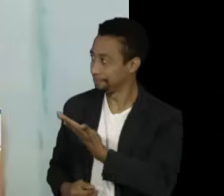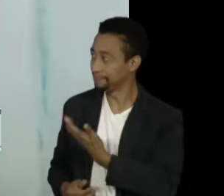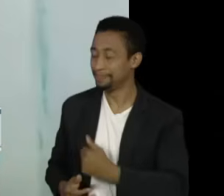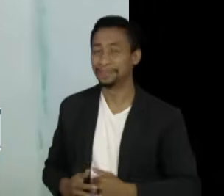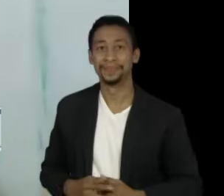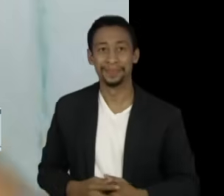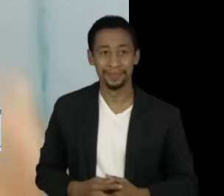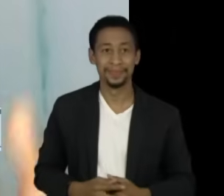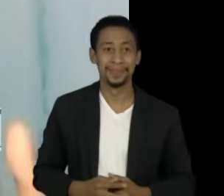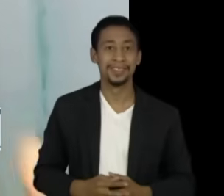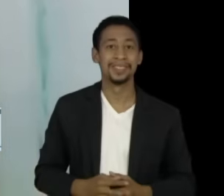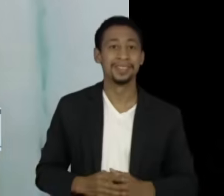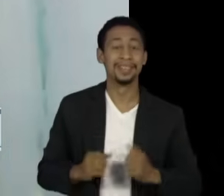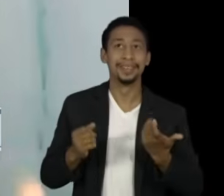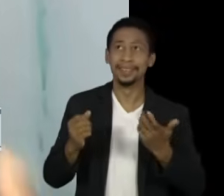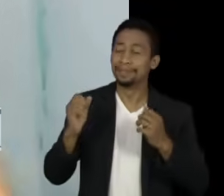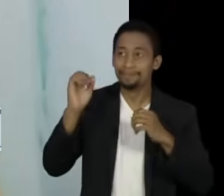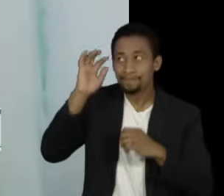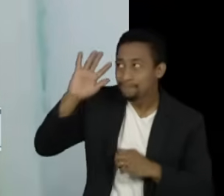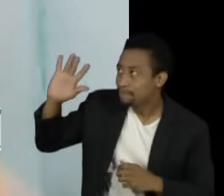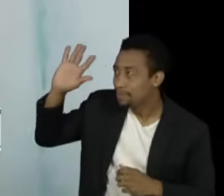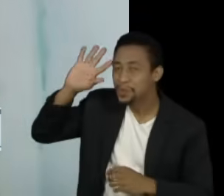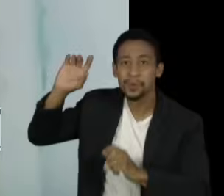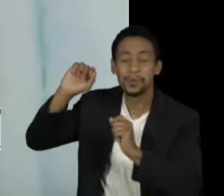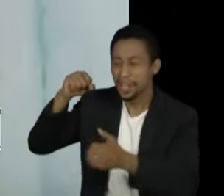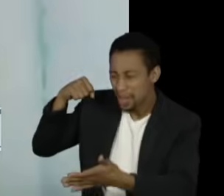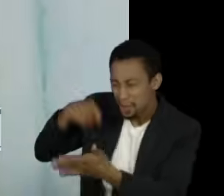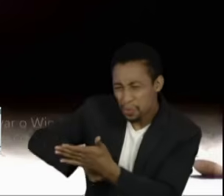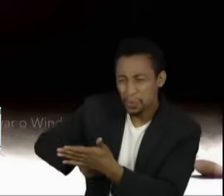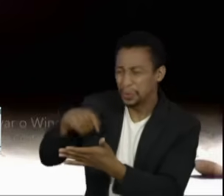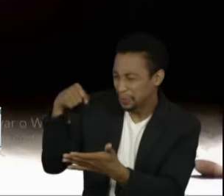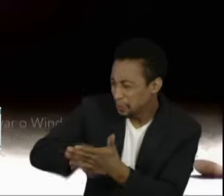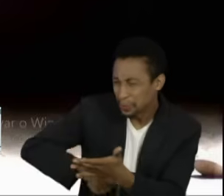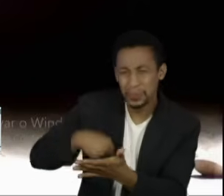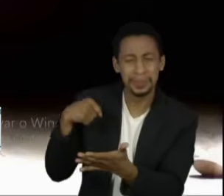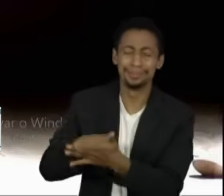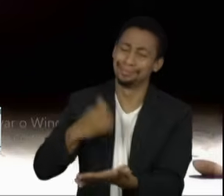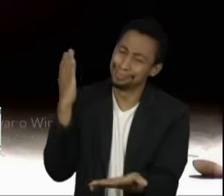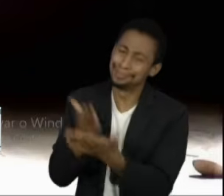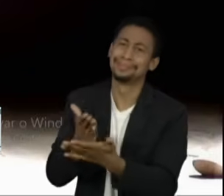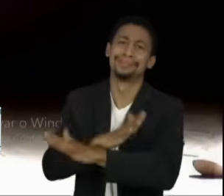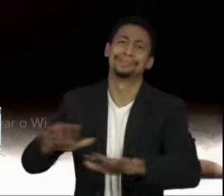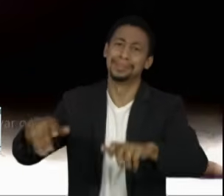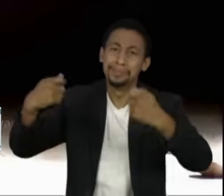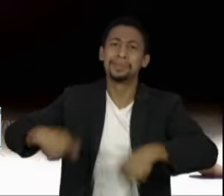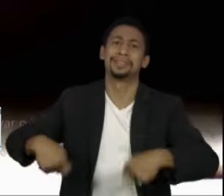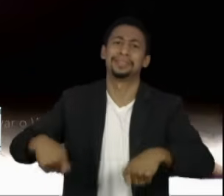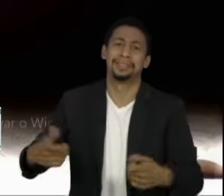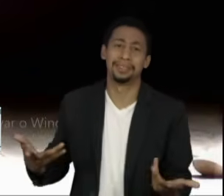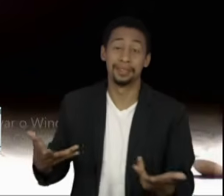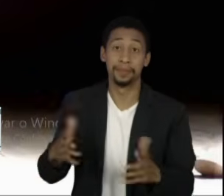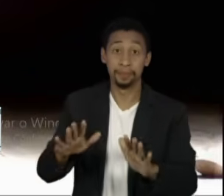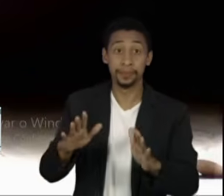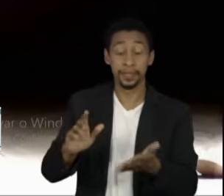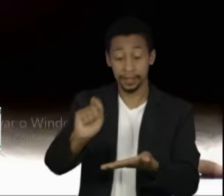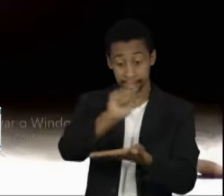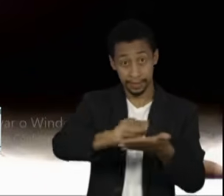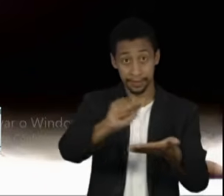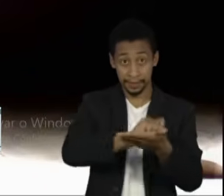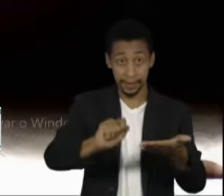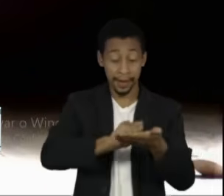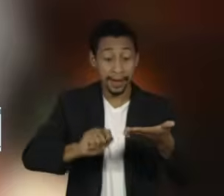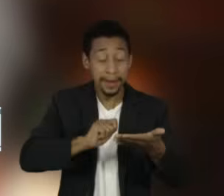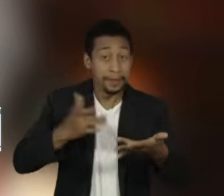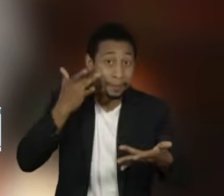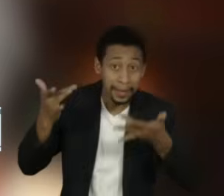E a gente sonha mais do que com luta, a gente sonha em parar de lutar. Estava em cartaz com a peça escrita por ela e pelos colegas